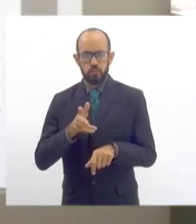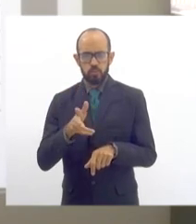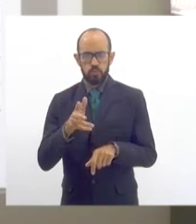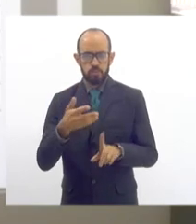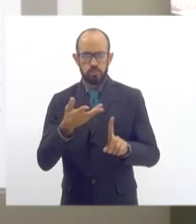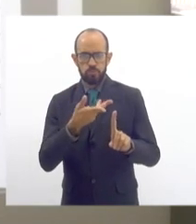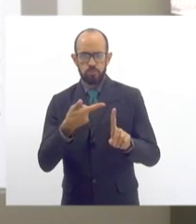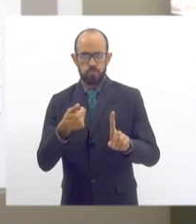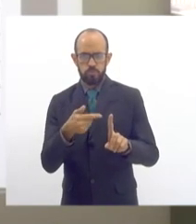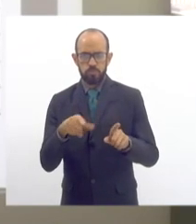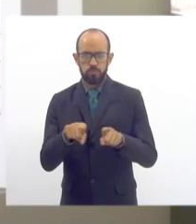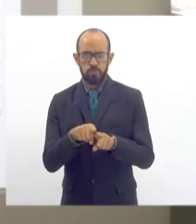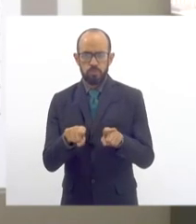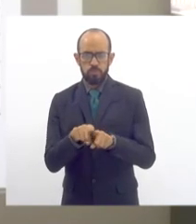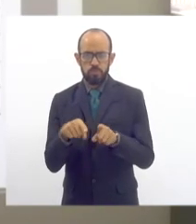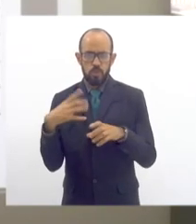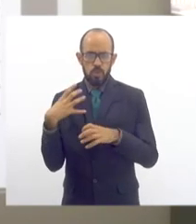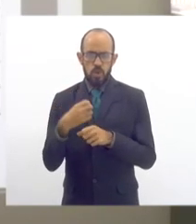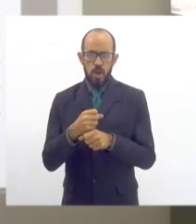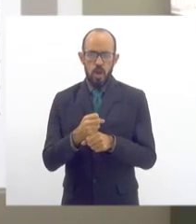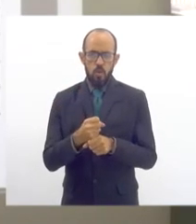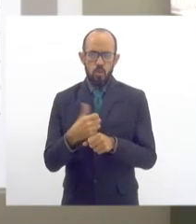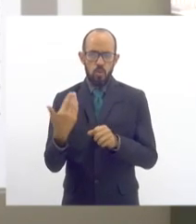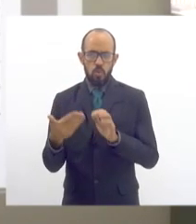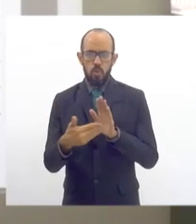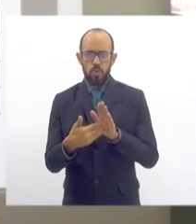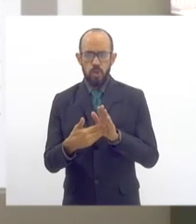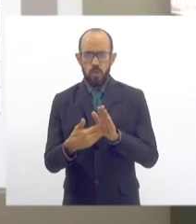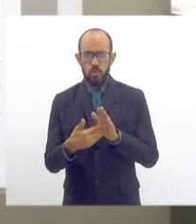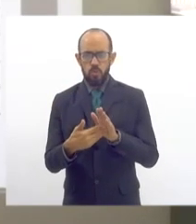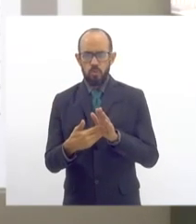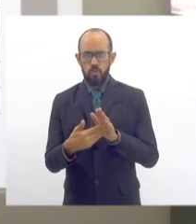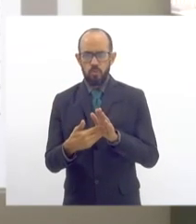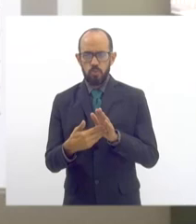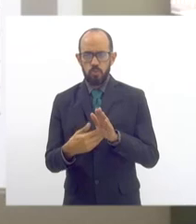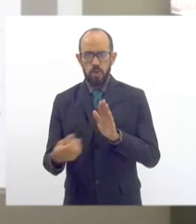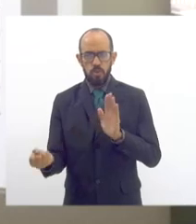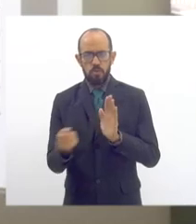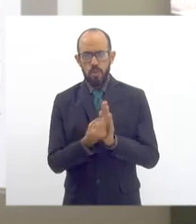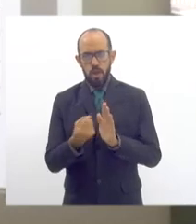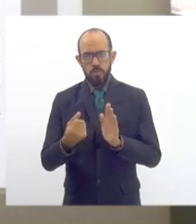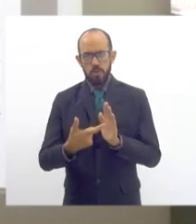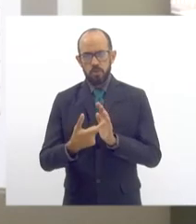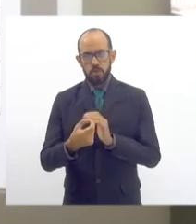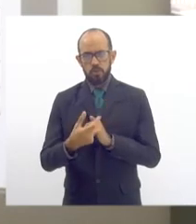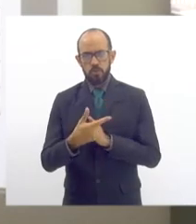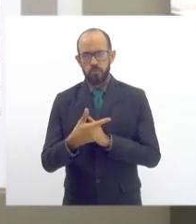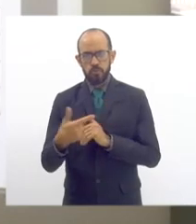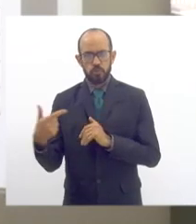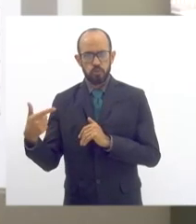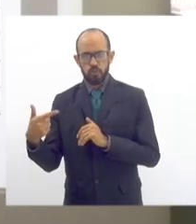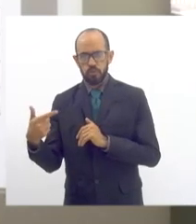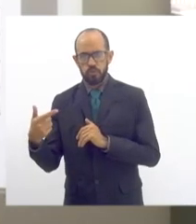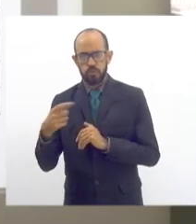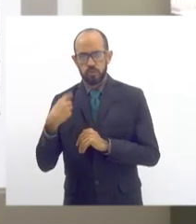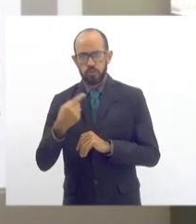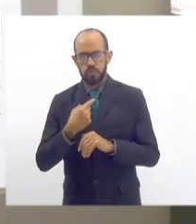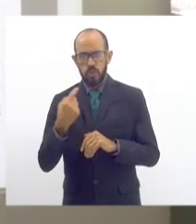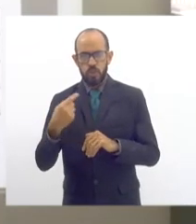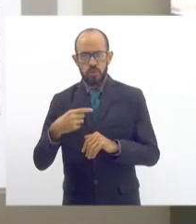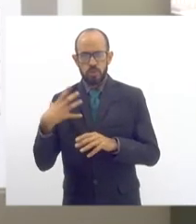como também o cálculo total, o impacto total. Para 2022, por exemplo, a gente já chegou em valores